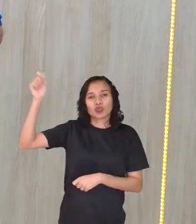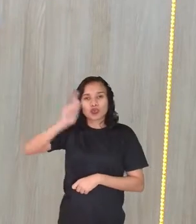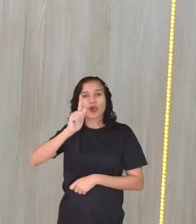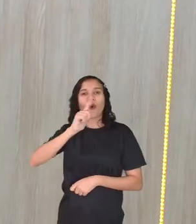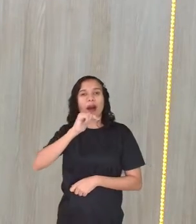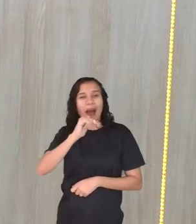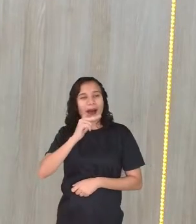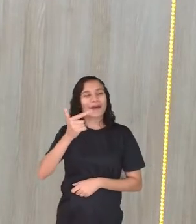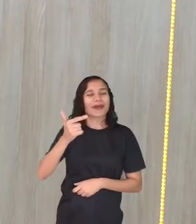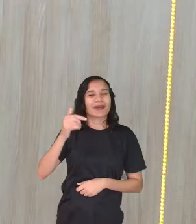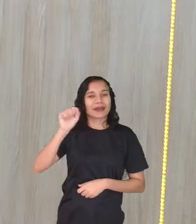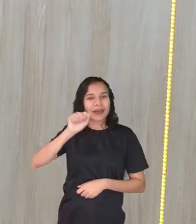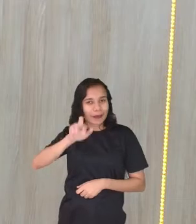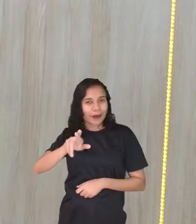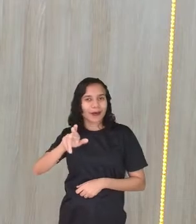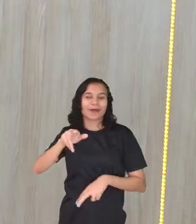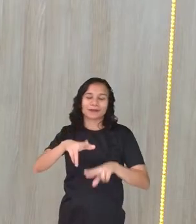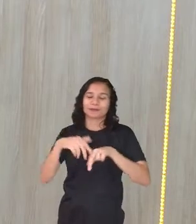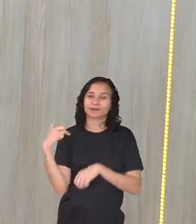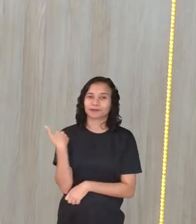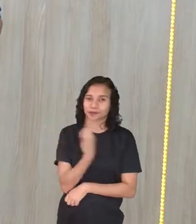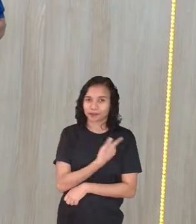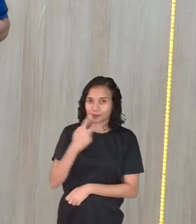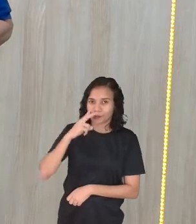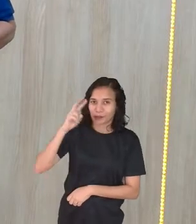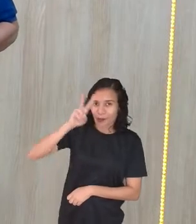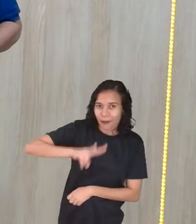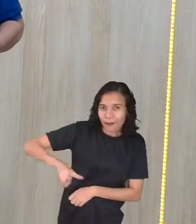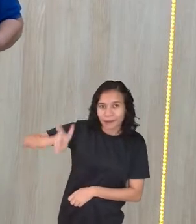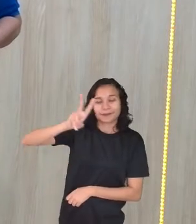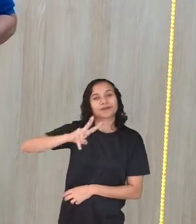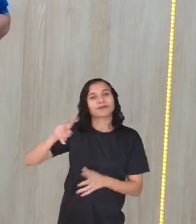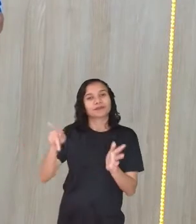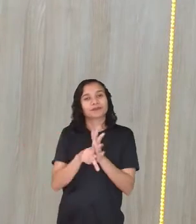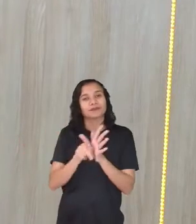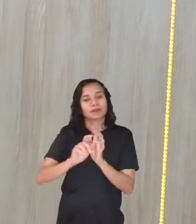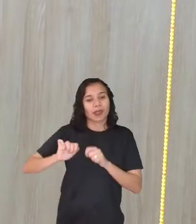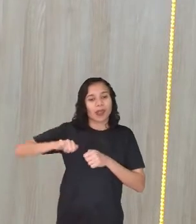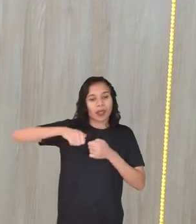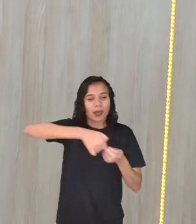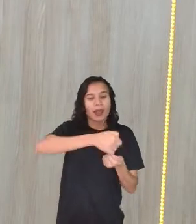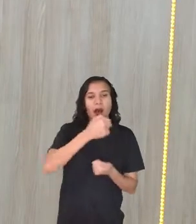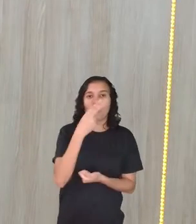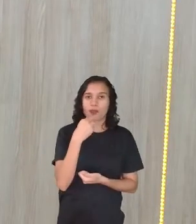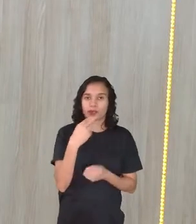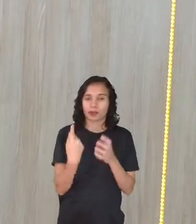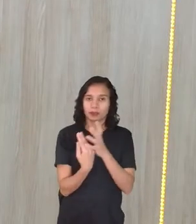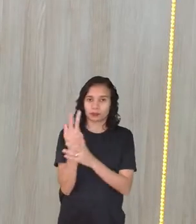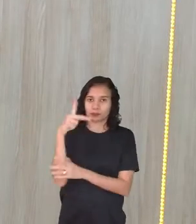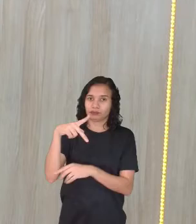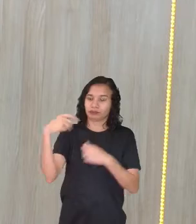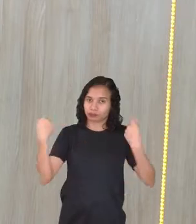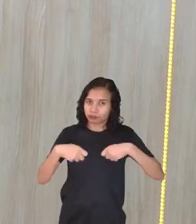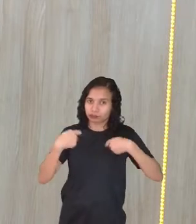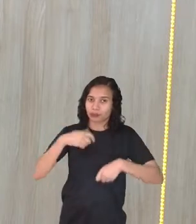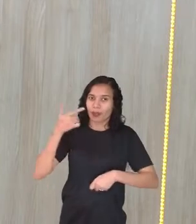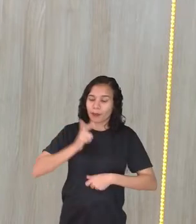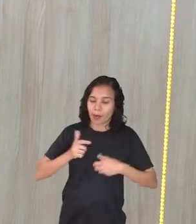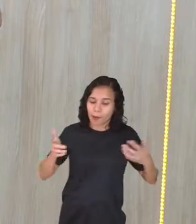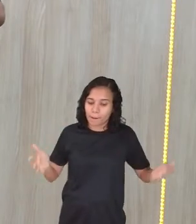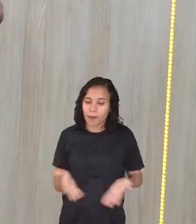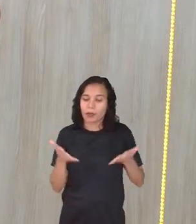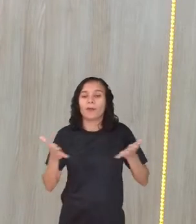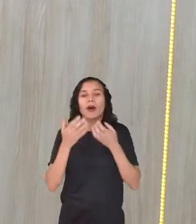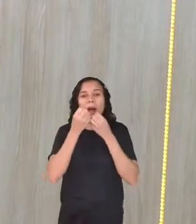água. Então, a gente vai ver aí a questão da adubação é devolver esses nutrientes que a planta precisa para se dar